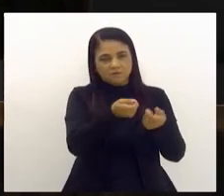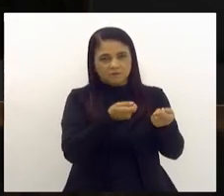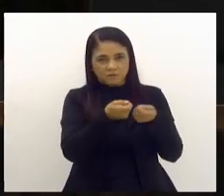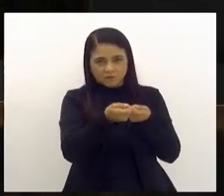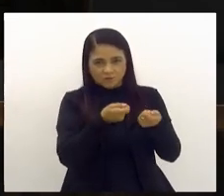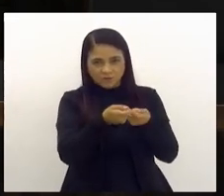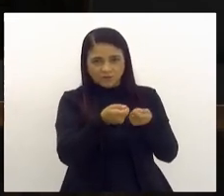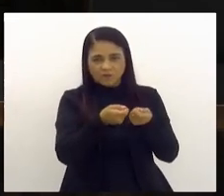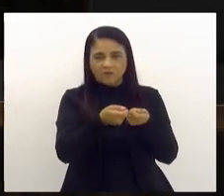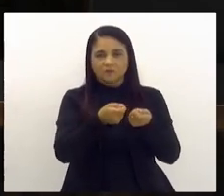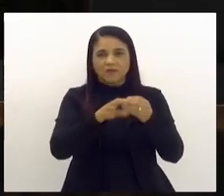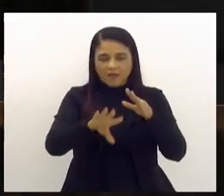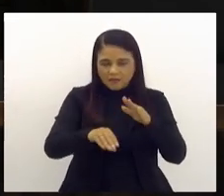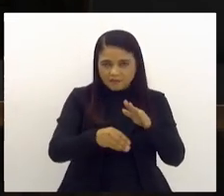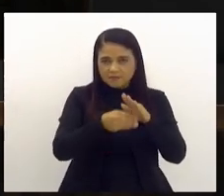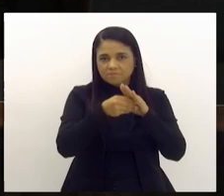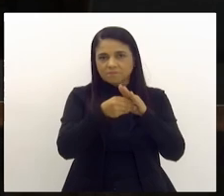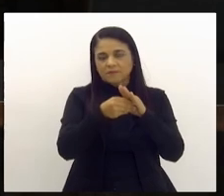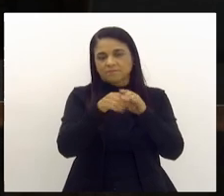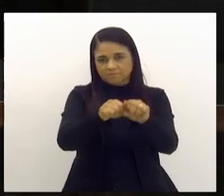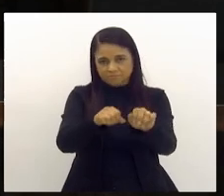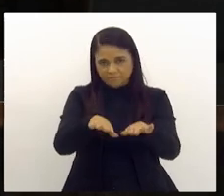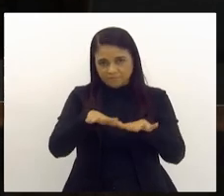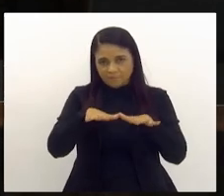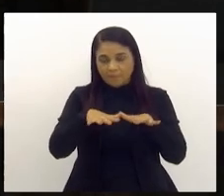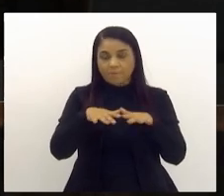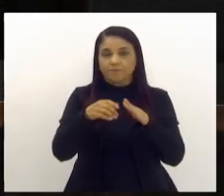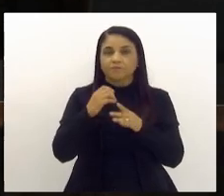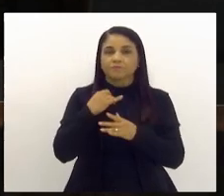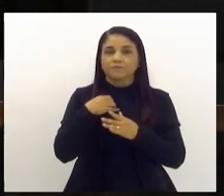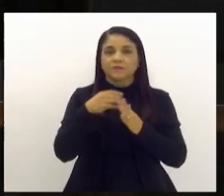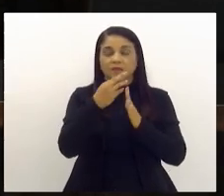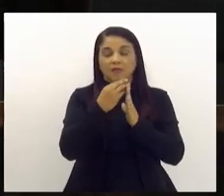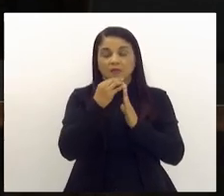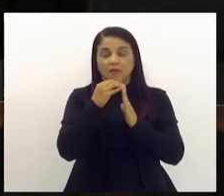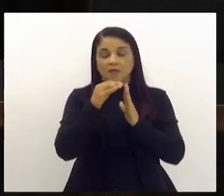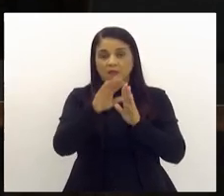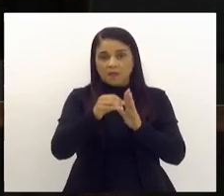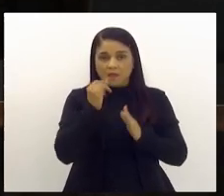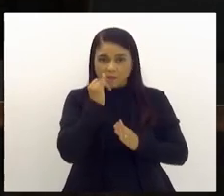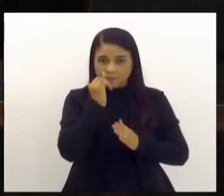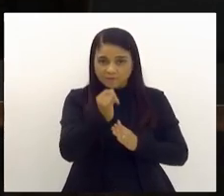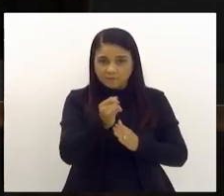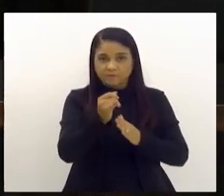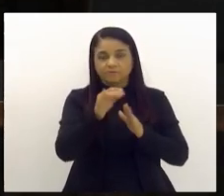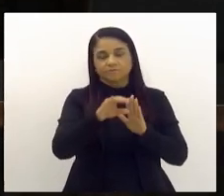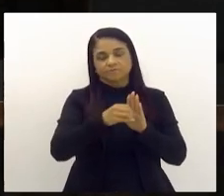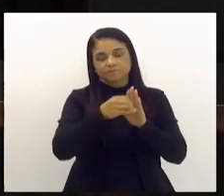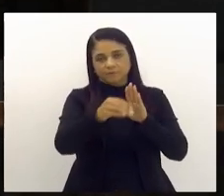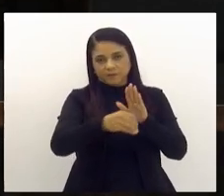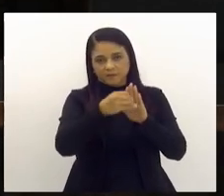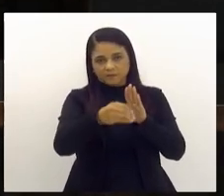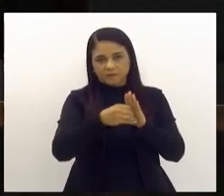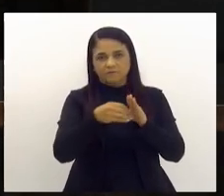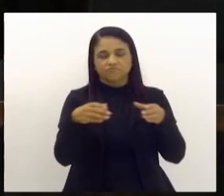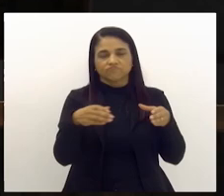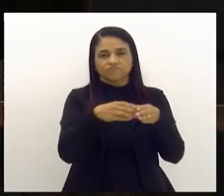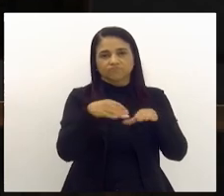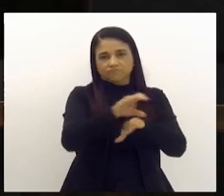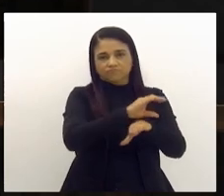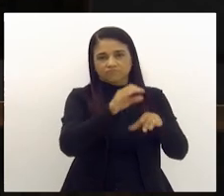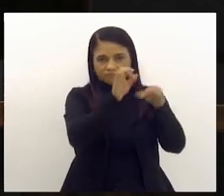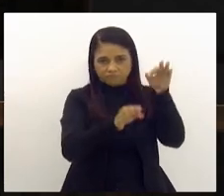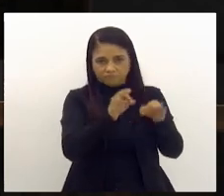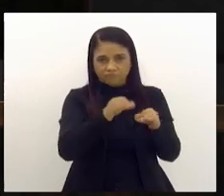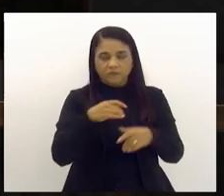controle, às emendas de plenário. Para emitir parecer pela Comissão de Constituição e Justiça, deputado doutor Serginho.